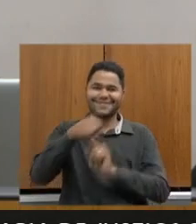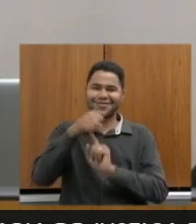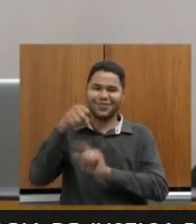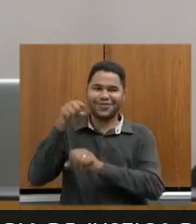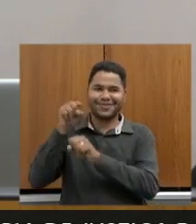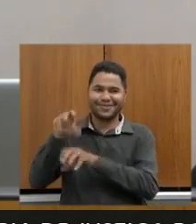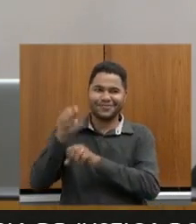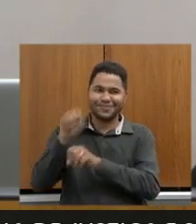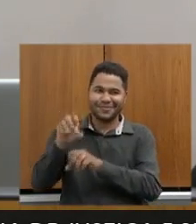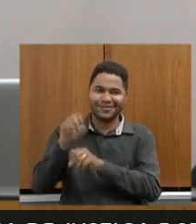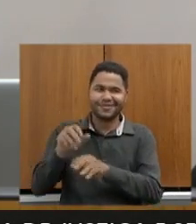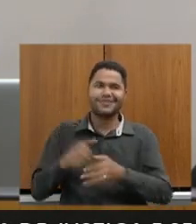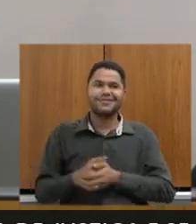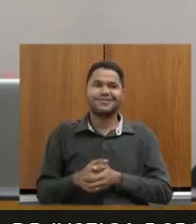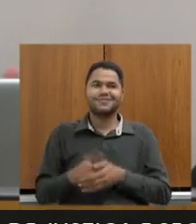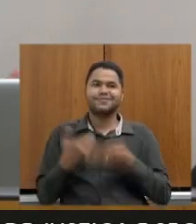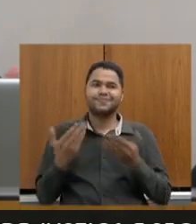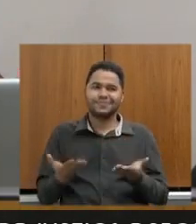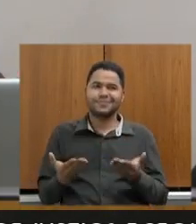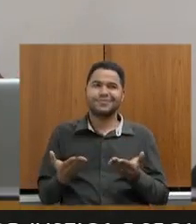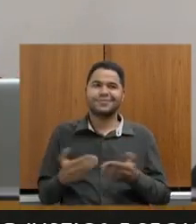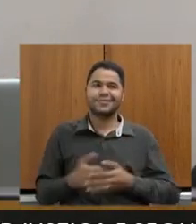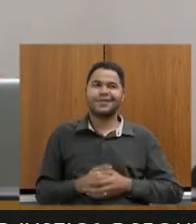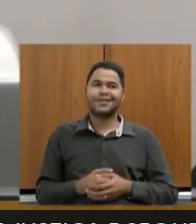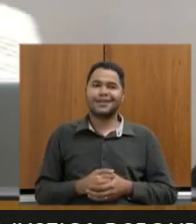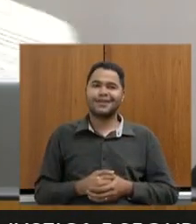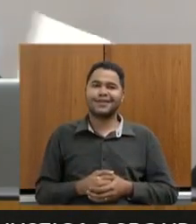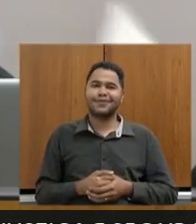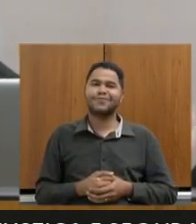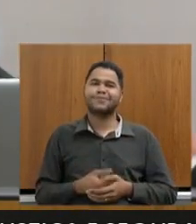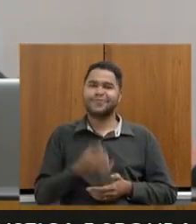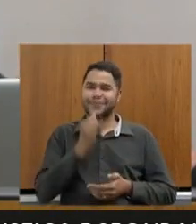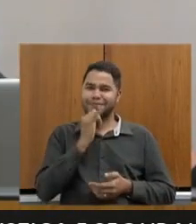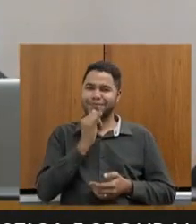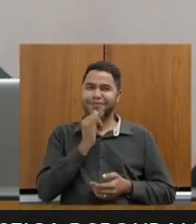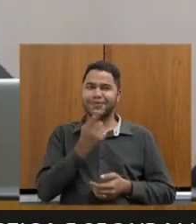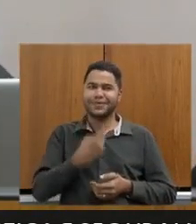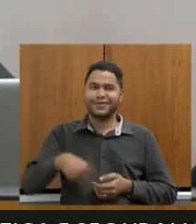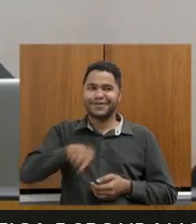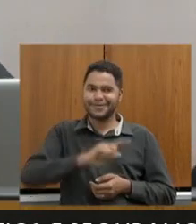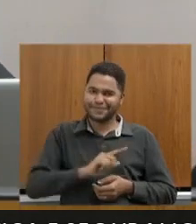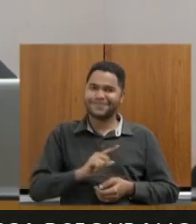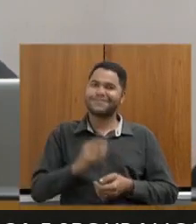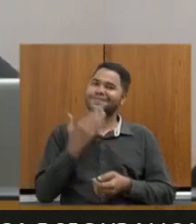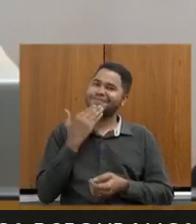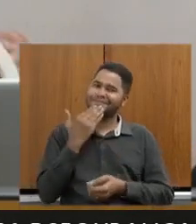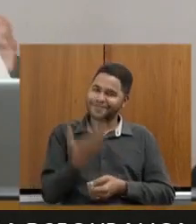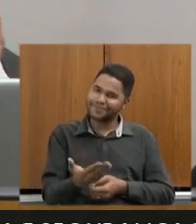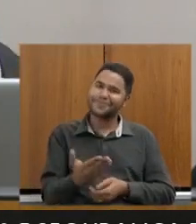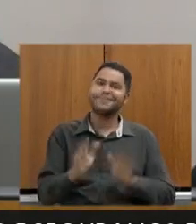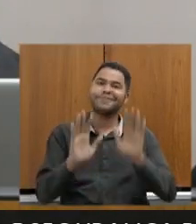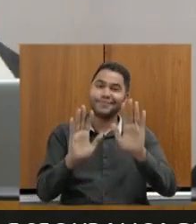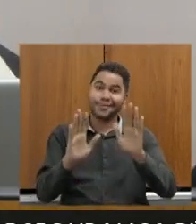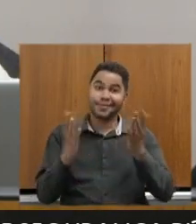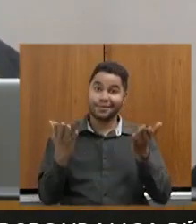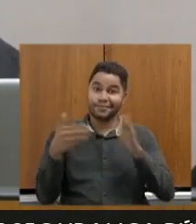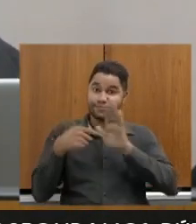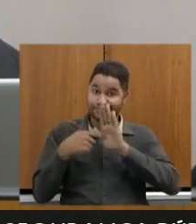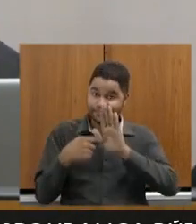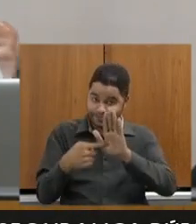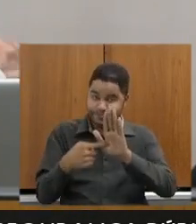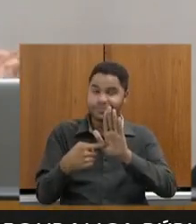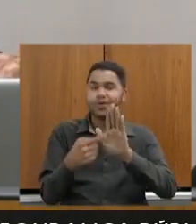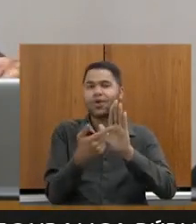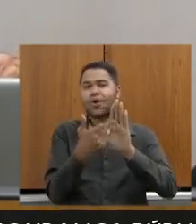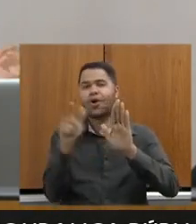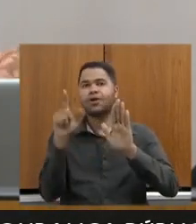socioeducativo mostra ou ferido em serviço ou em razão dele é essa Nós faremos por requerimento mas eu quero que trazer